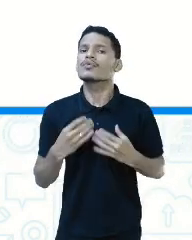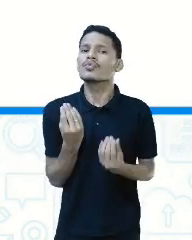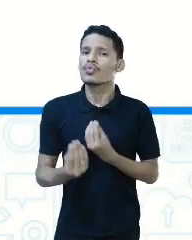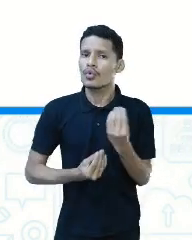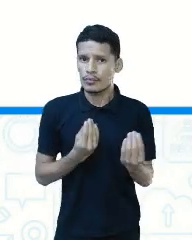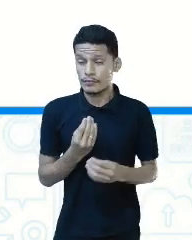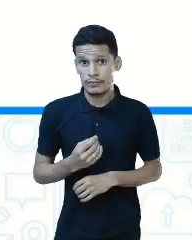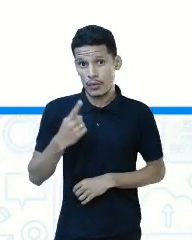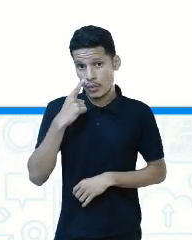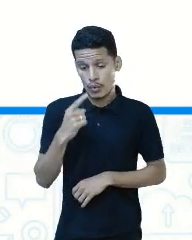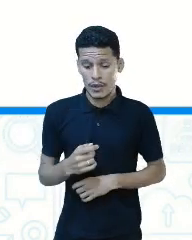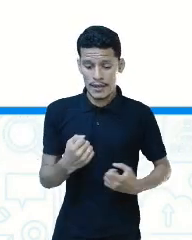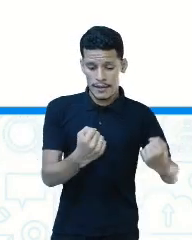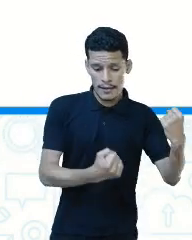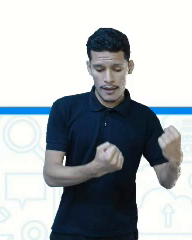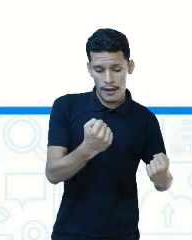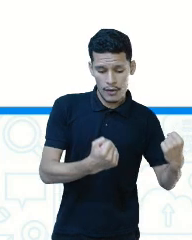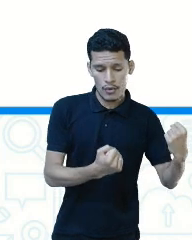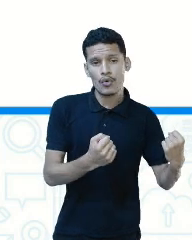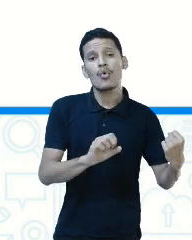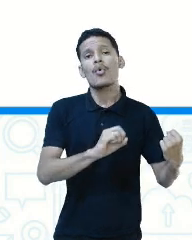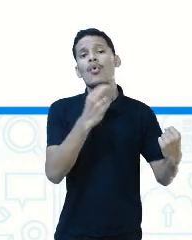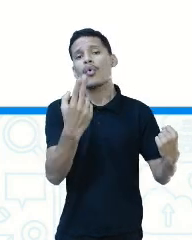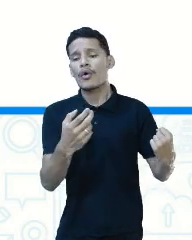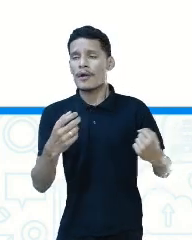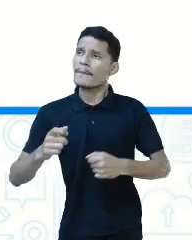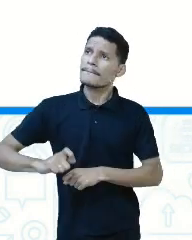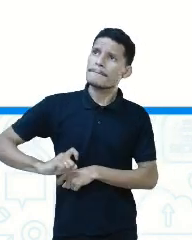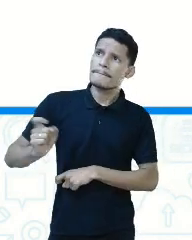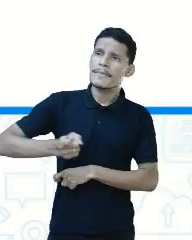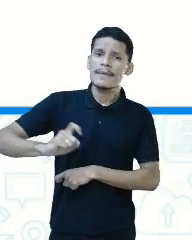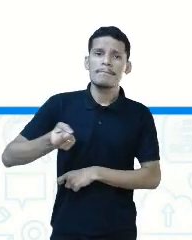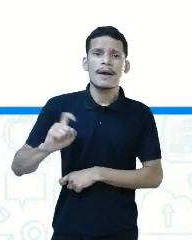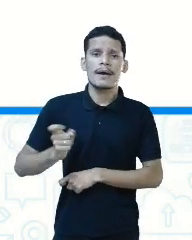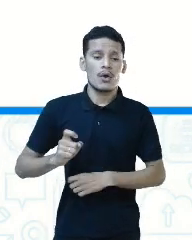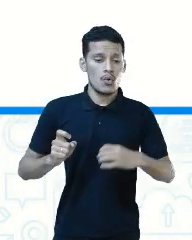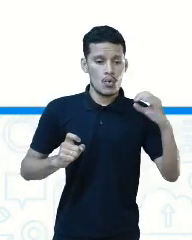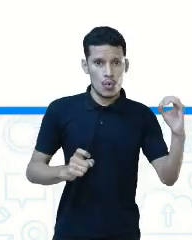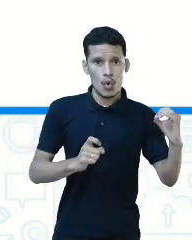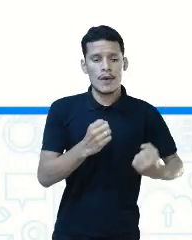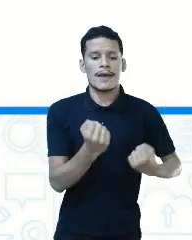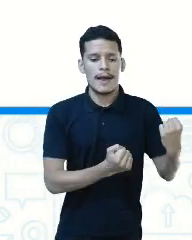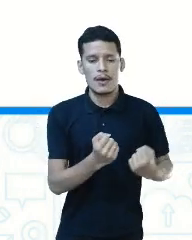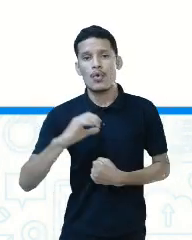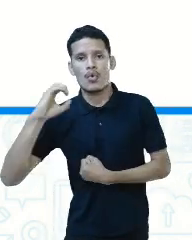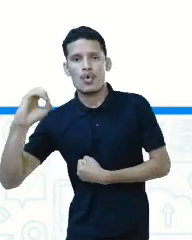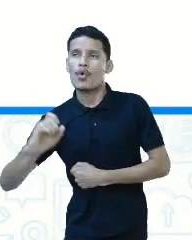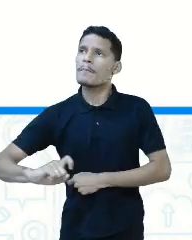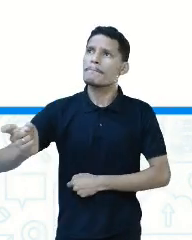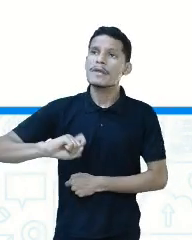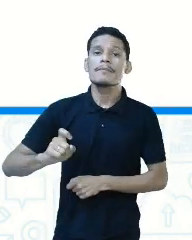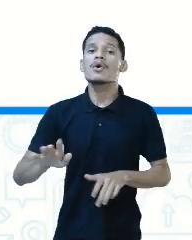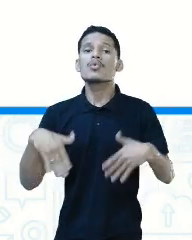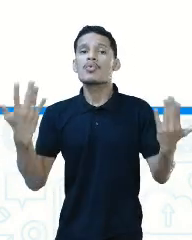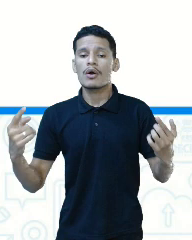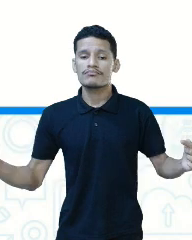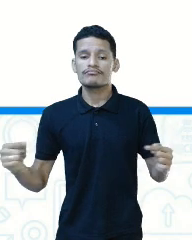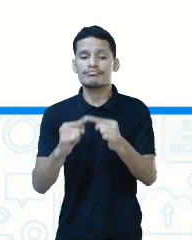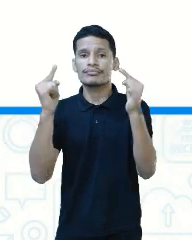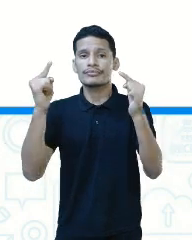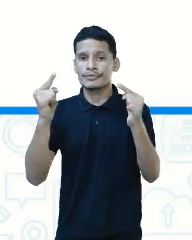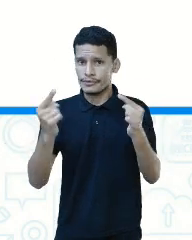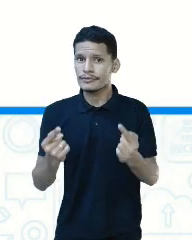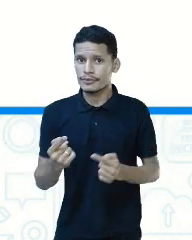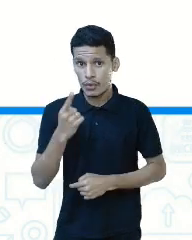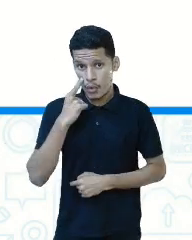Ó, o carro de João é de madeira ou o pipa de João é de madeira. E aí, o que vocês acham? Veja